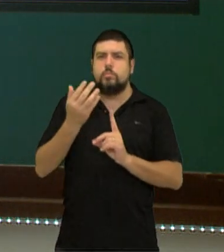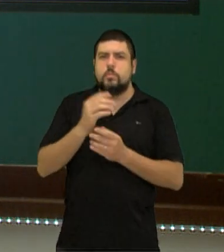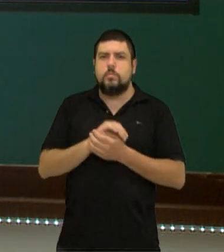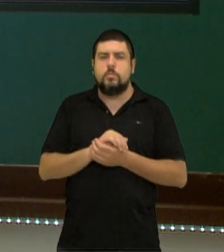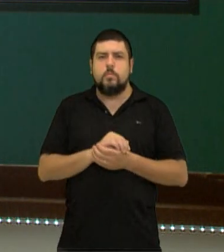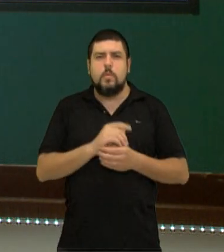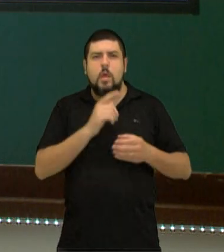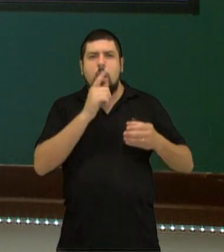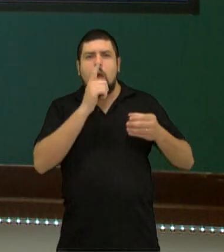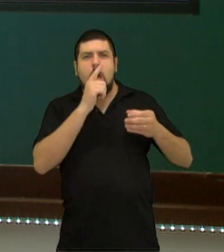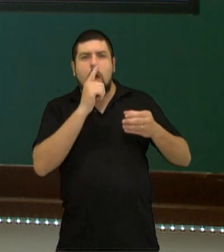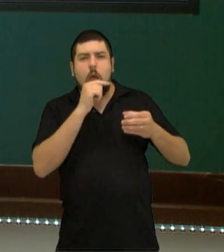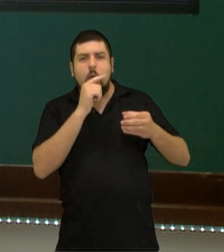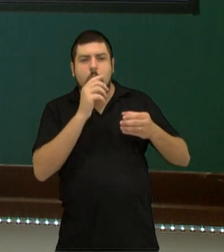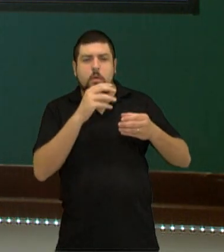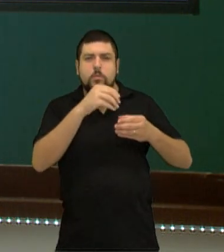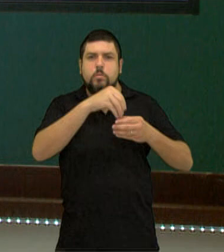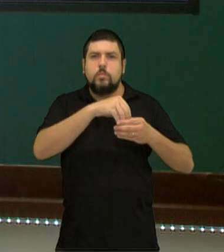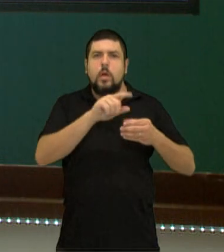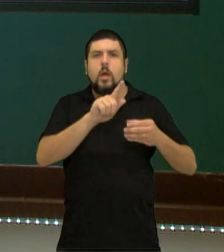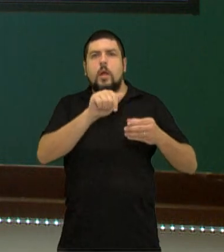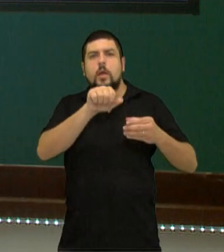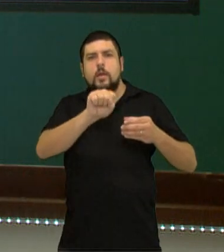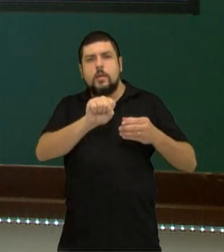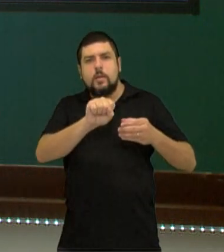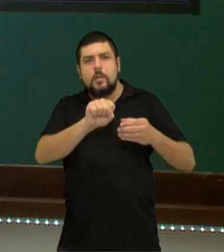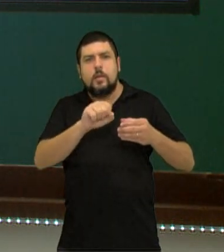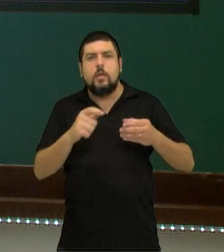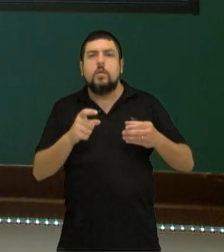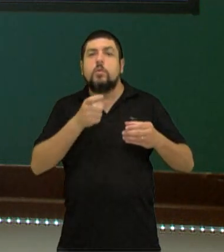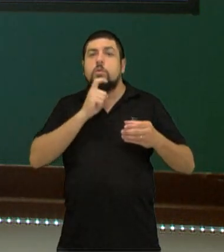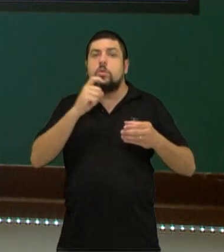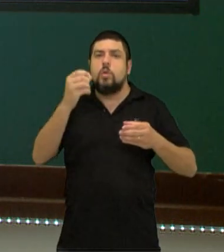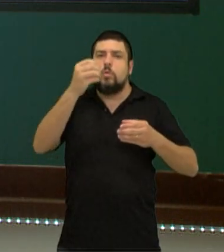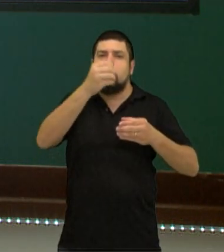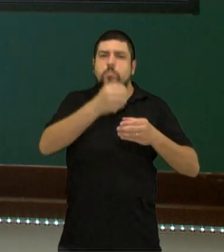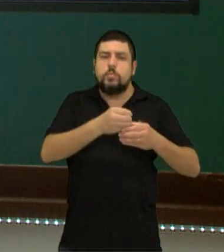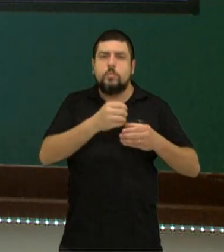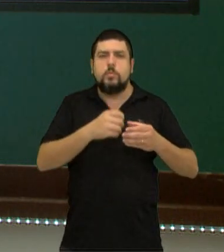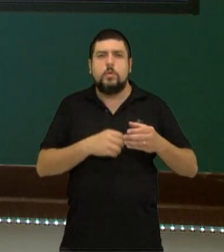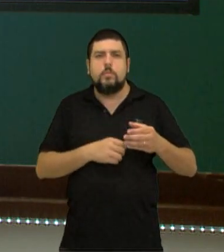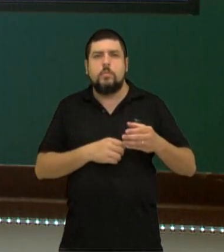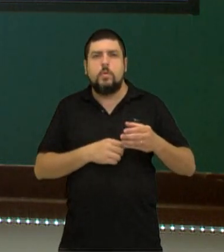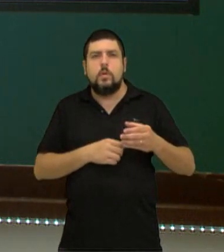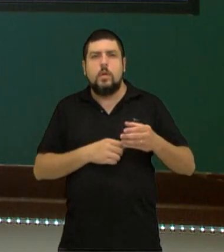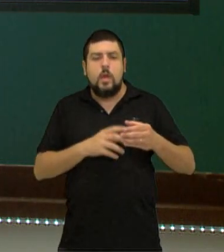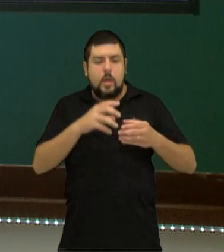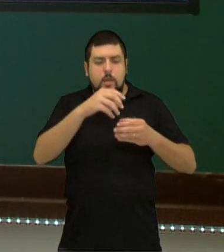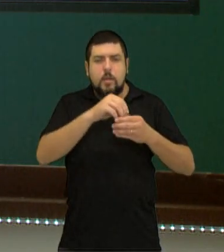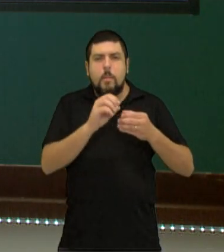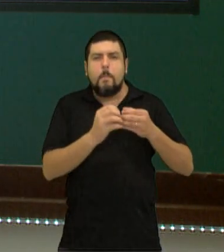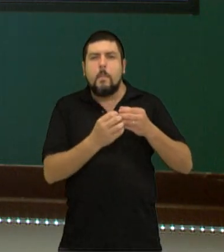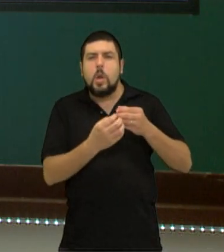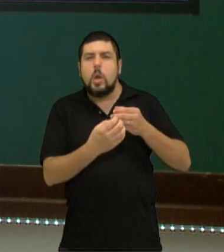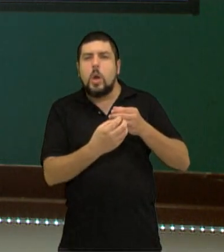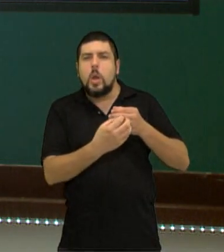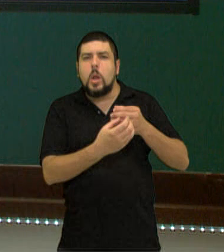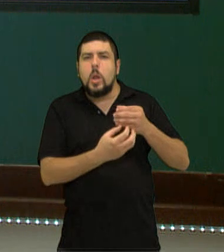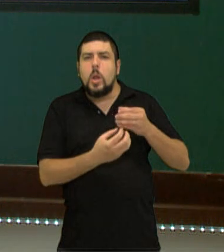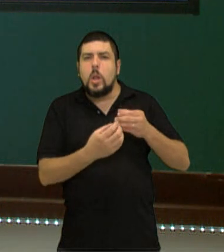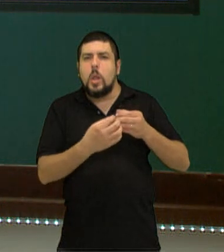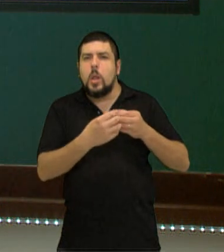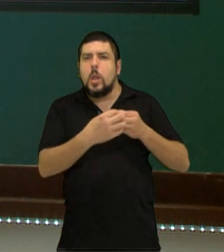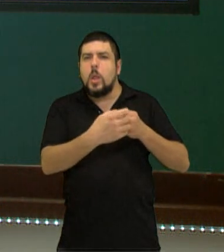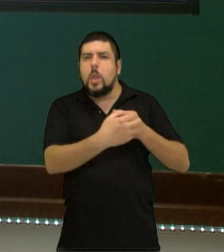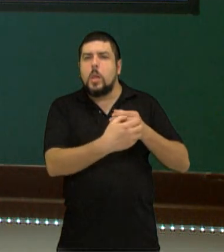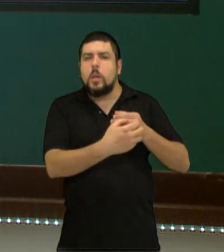os três estados físicos. A água está líquida. Tem o gelo sólido. E tem o gás, presente